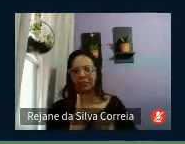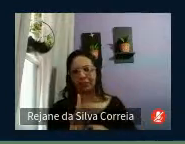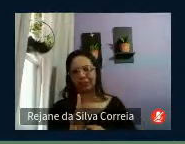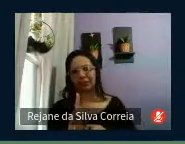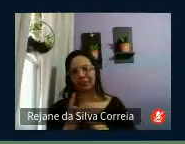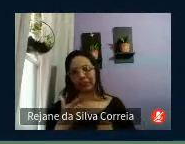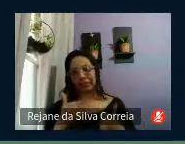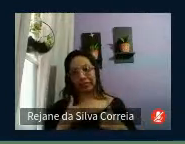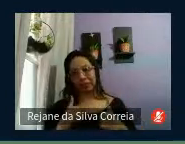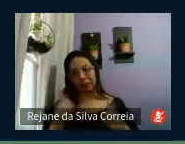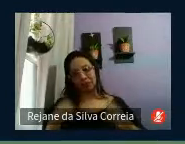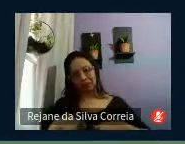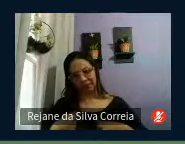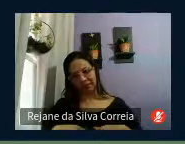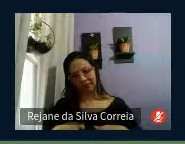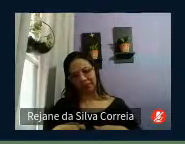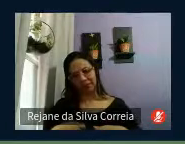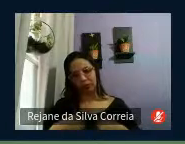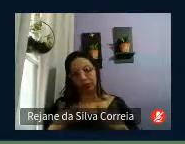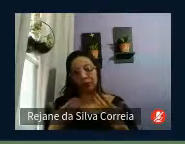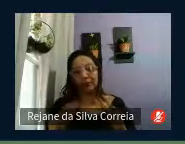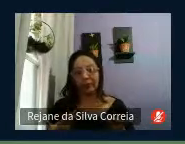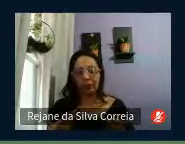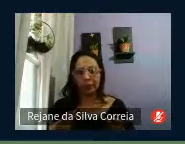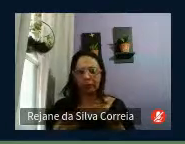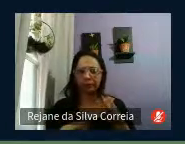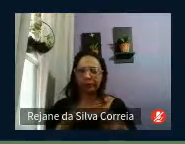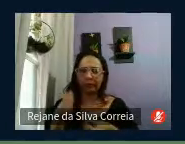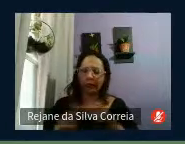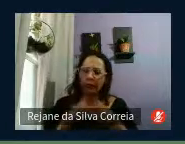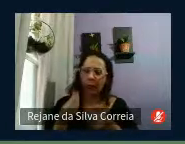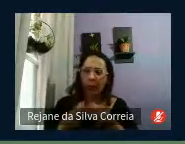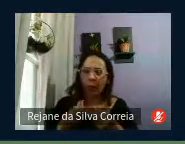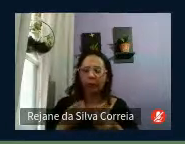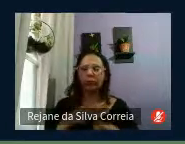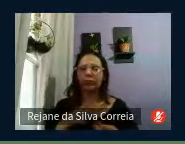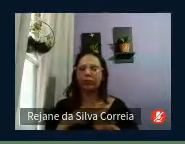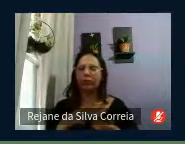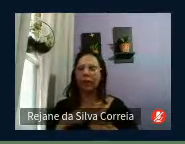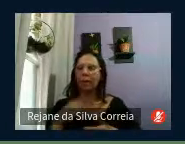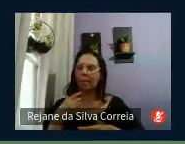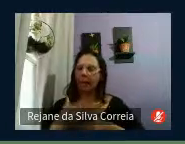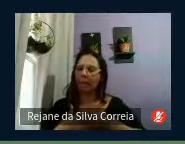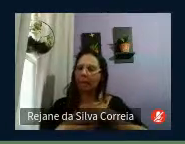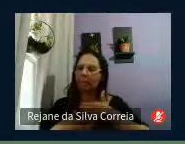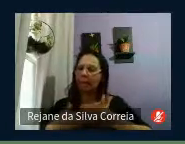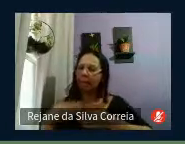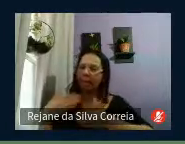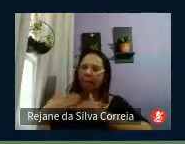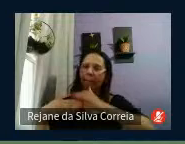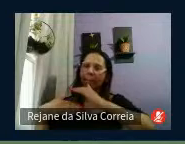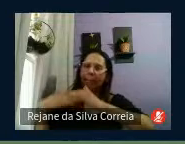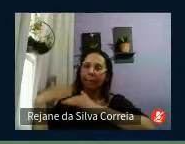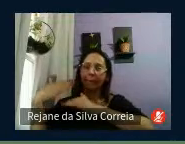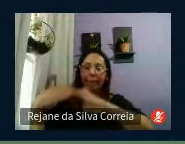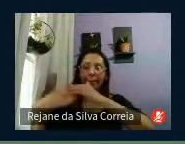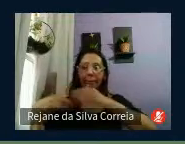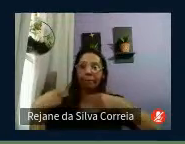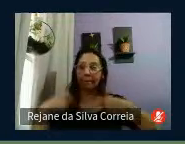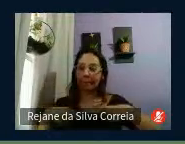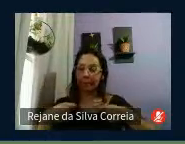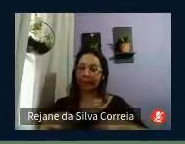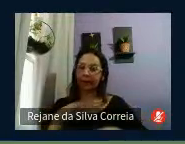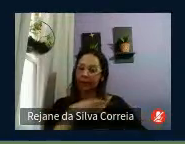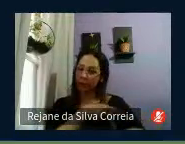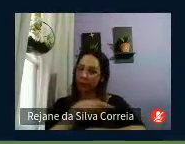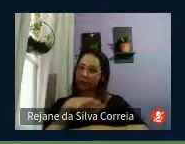demando. Então, como foi até hoje? Foi um processo evolutivo de identificação das minhas necessidades pedagógicas, porque o